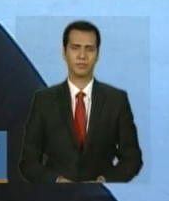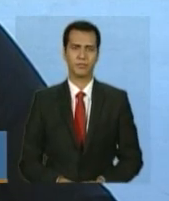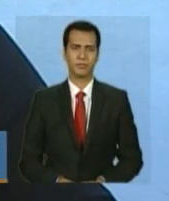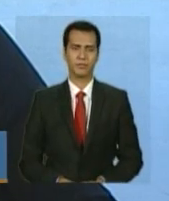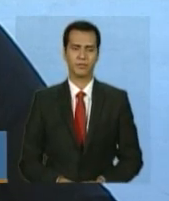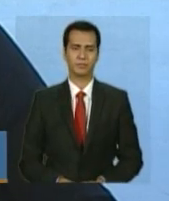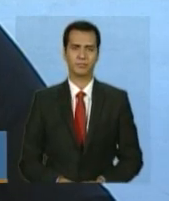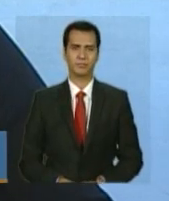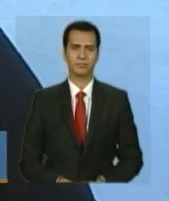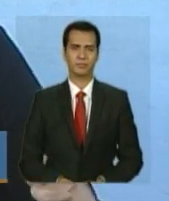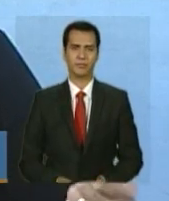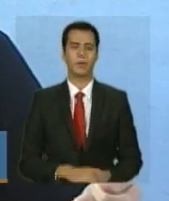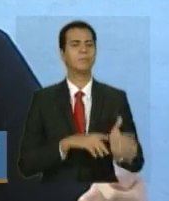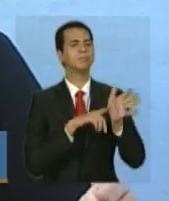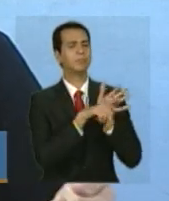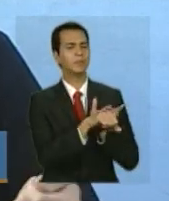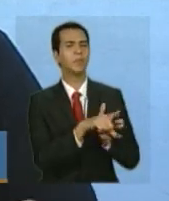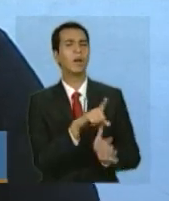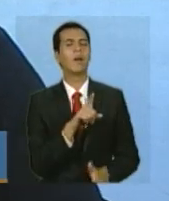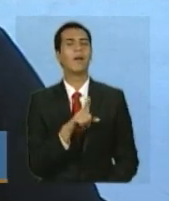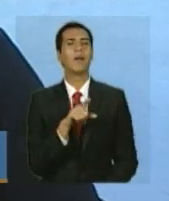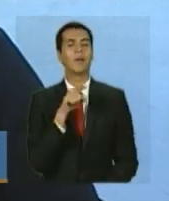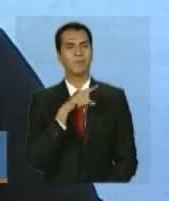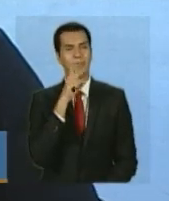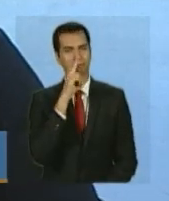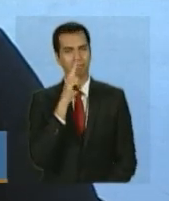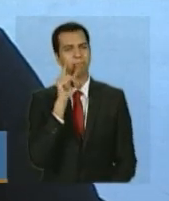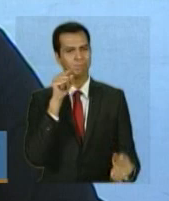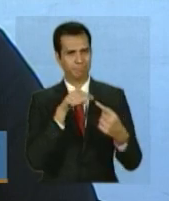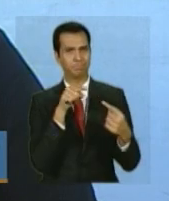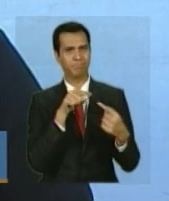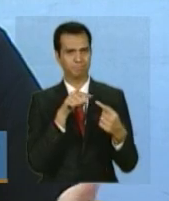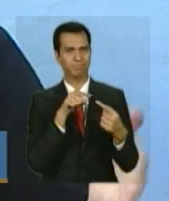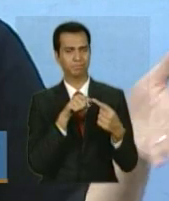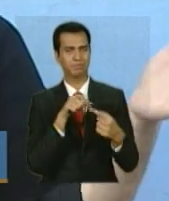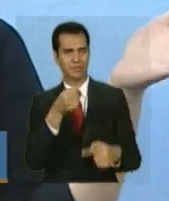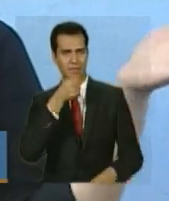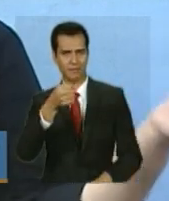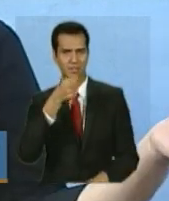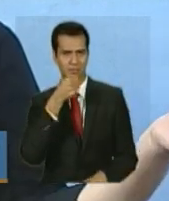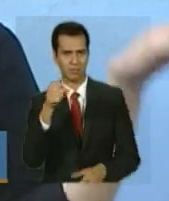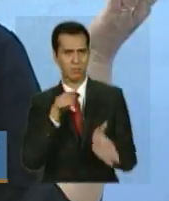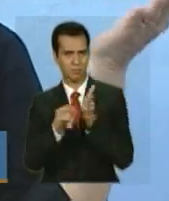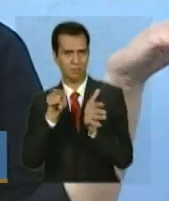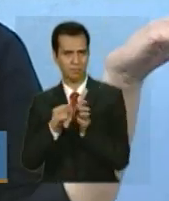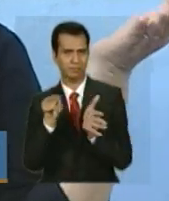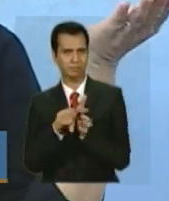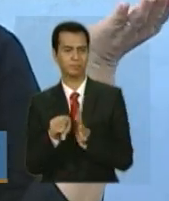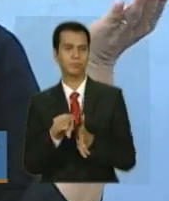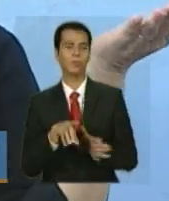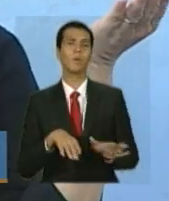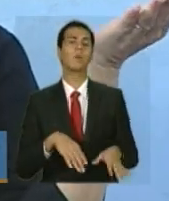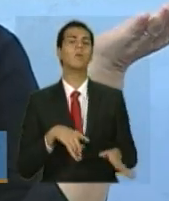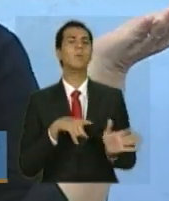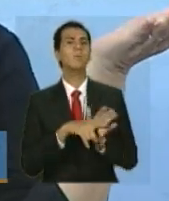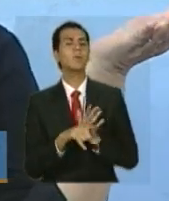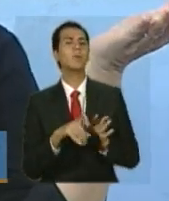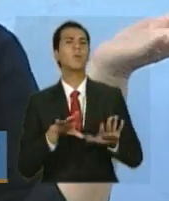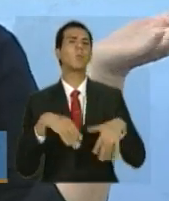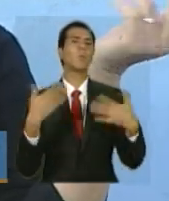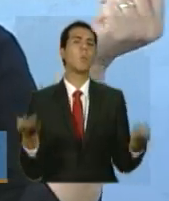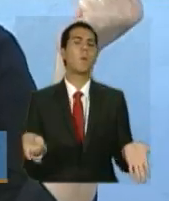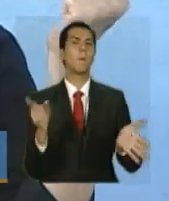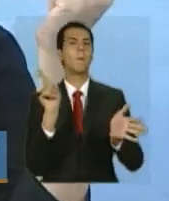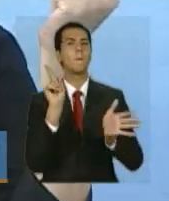vem uma pergunta, então, para reforçar essa questão do entrevistador. Quais as perguntas que facilitam